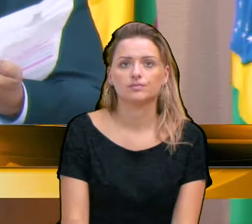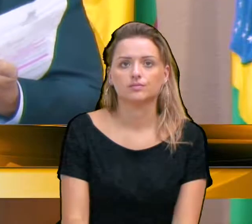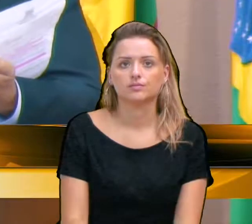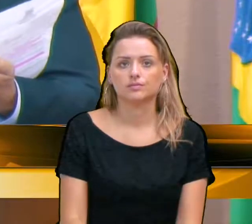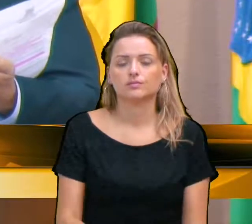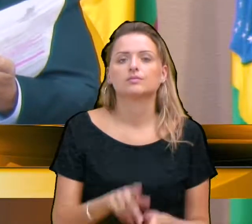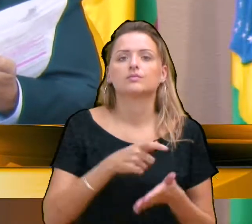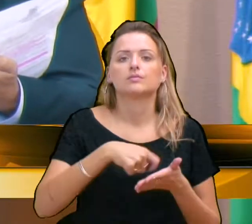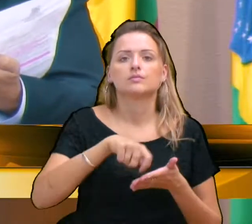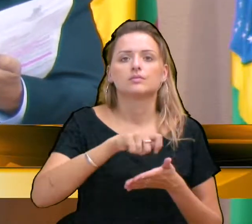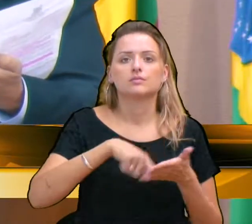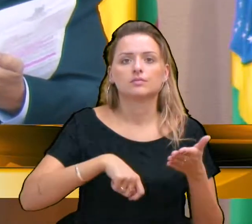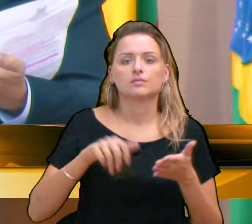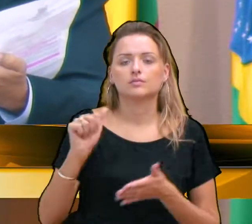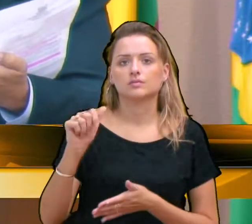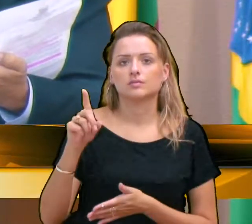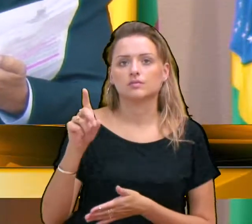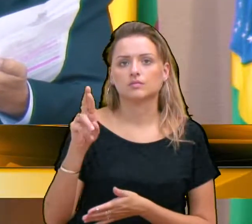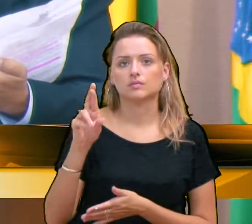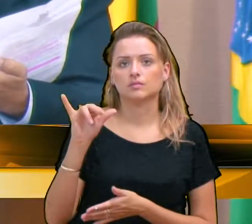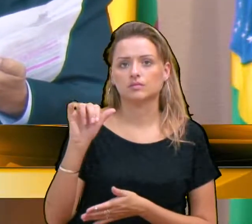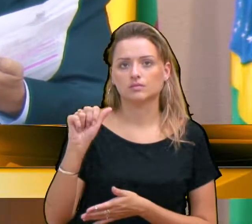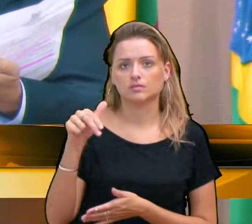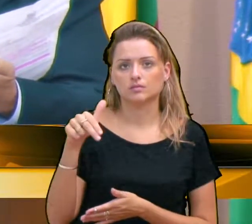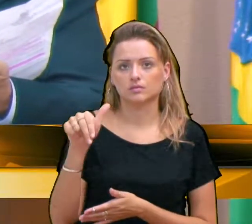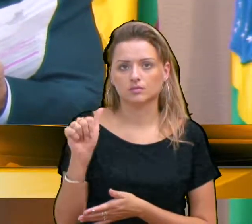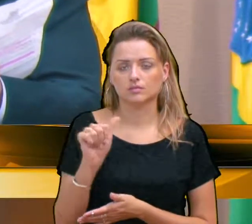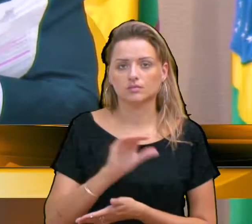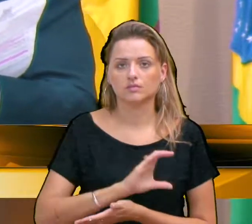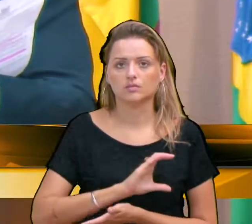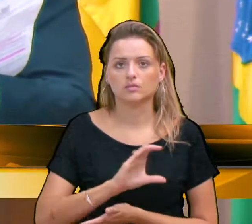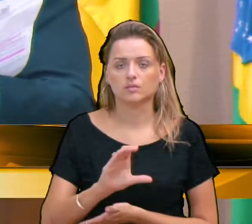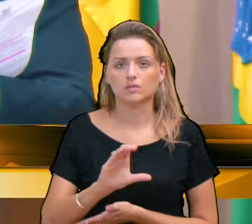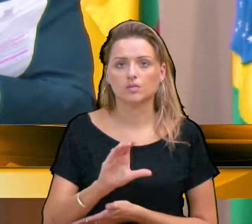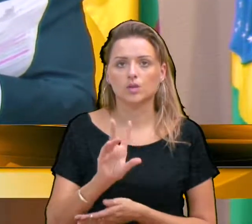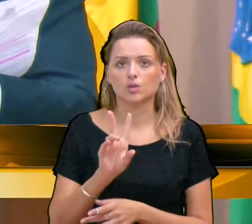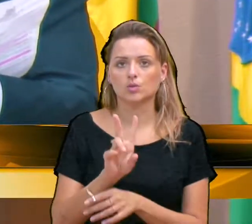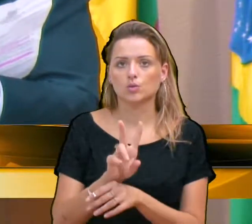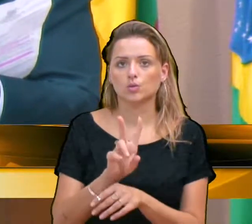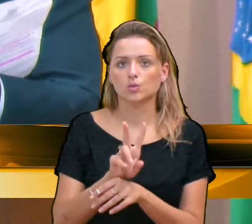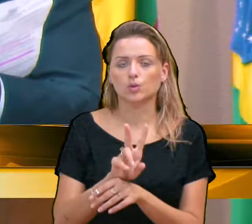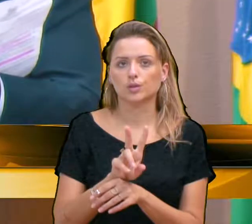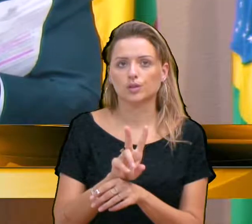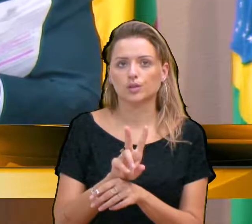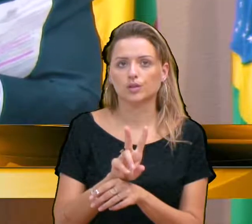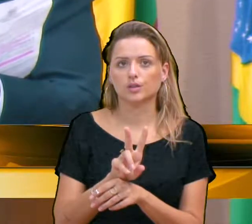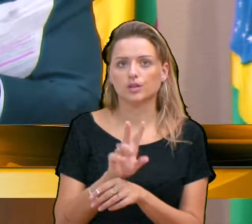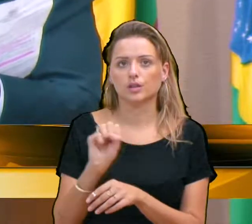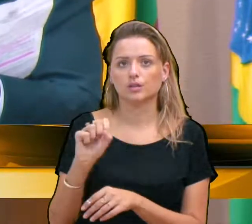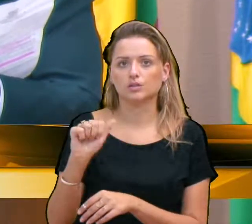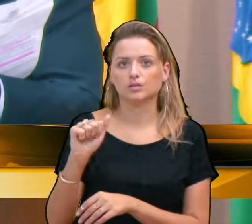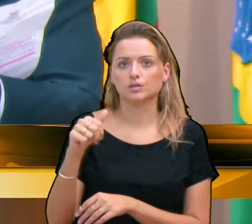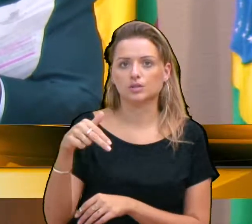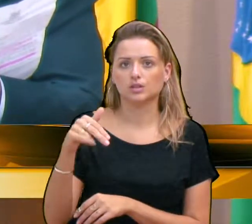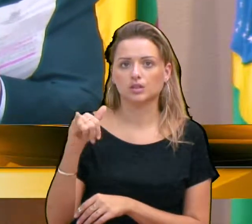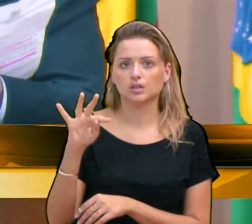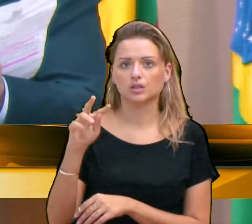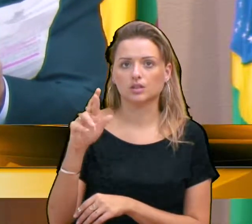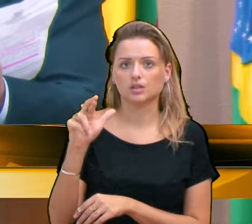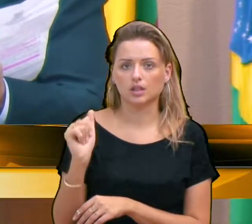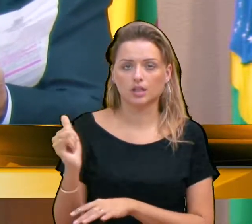Assinado Adriana Siqueira Paim, coordenadora de Vigilância Sanitária de Porto, Portos, Aeroportos,